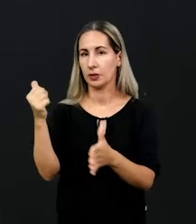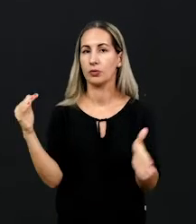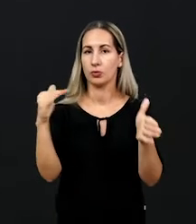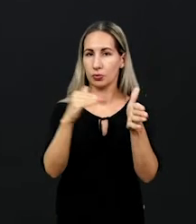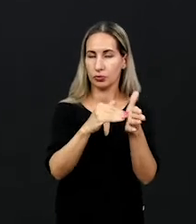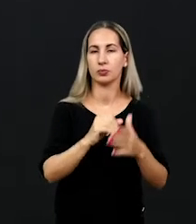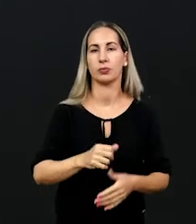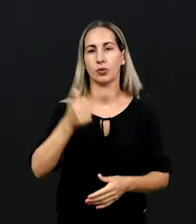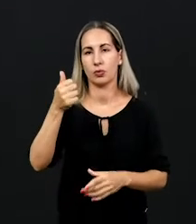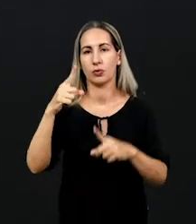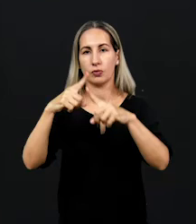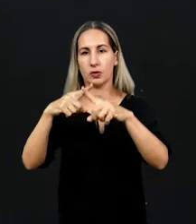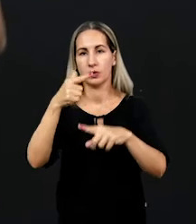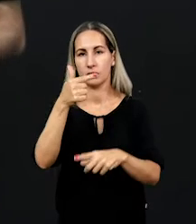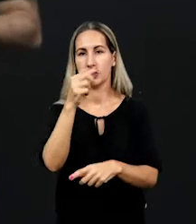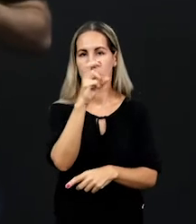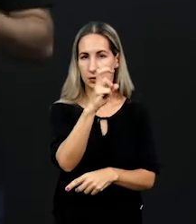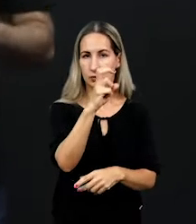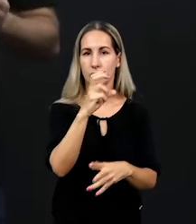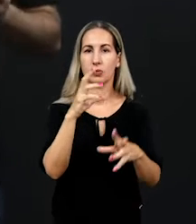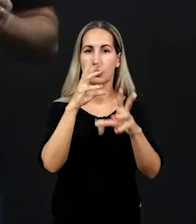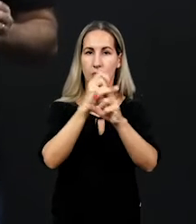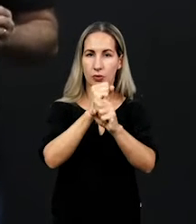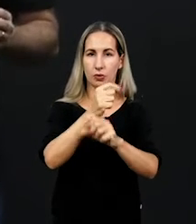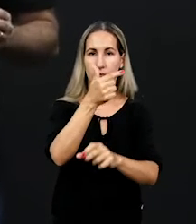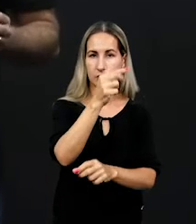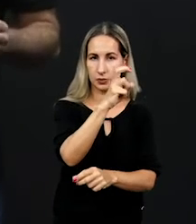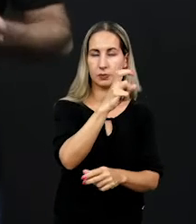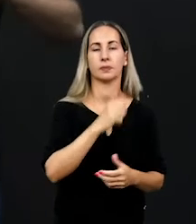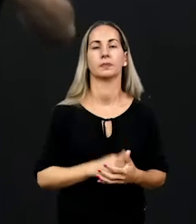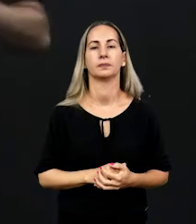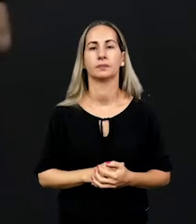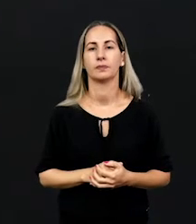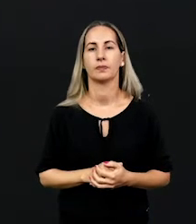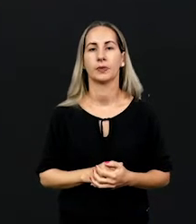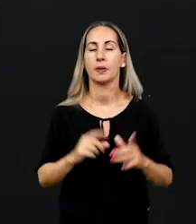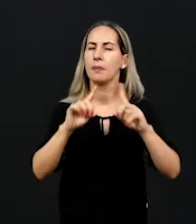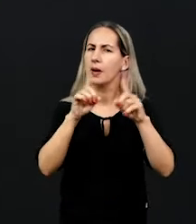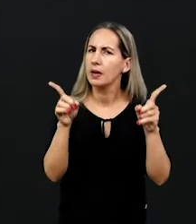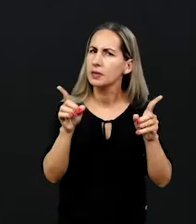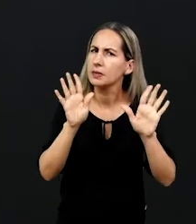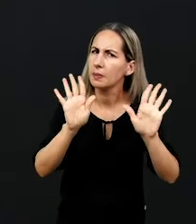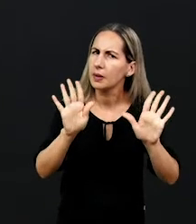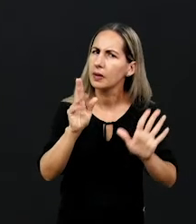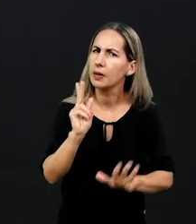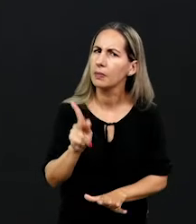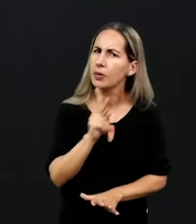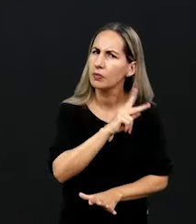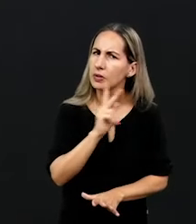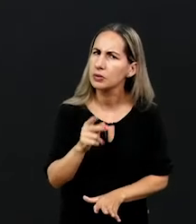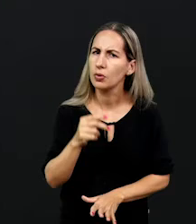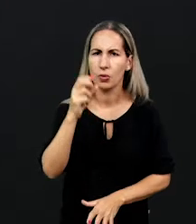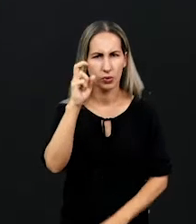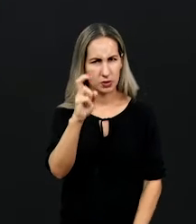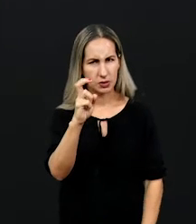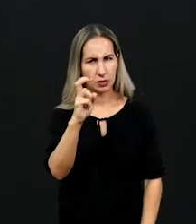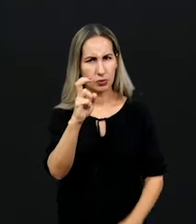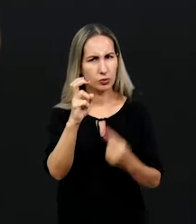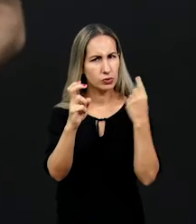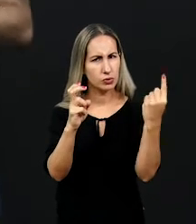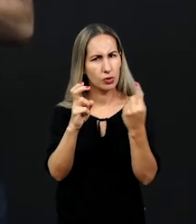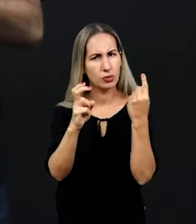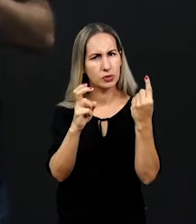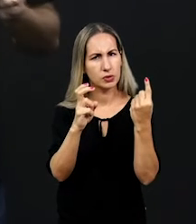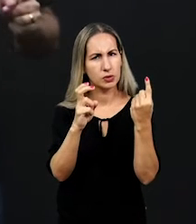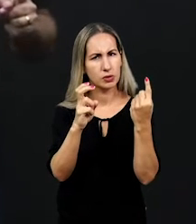último. 1 vezes 25 é igual a 25. Mas espera aí, professor. Esse 5 ficou